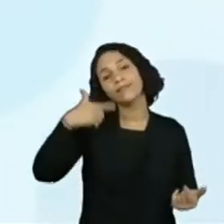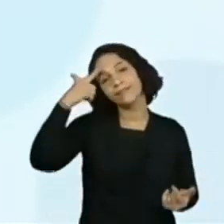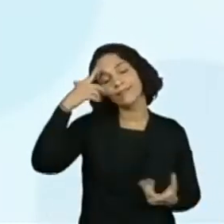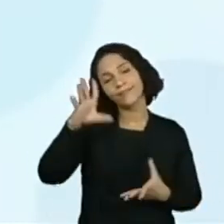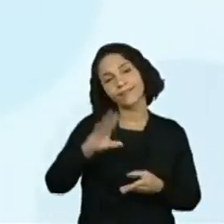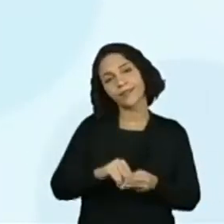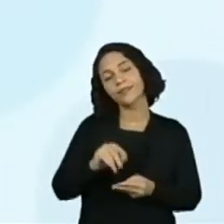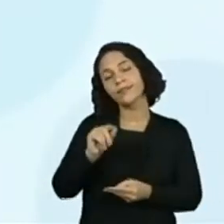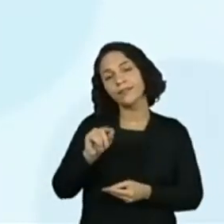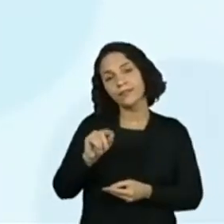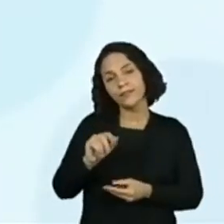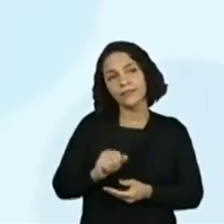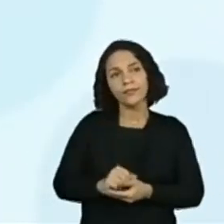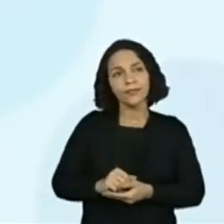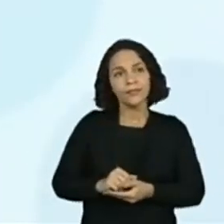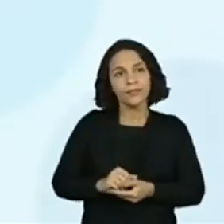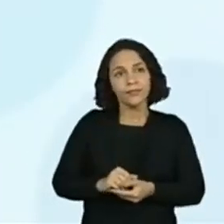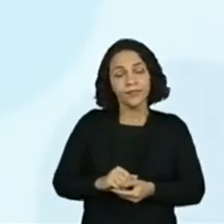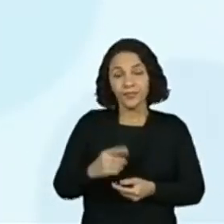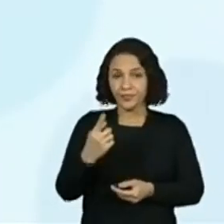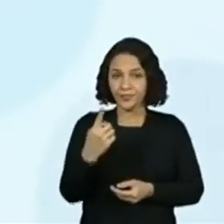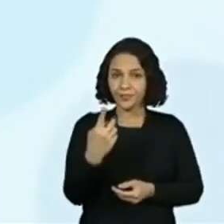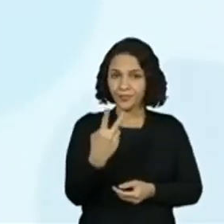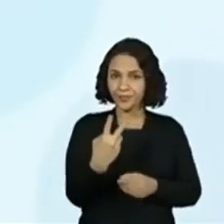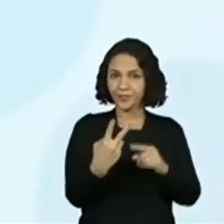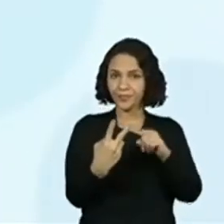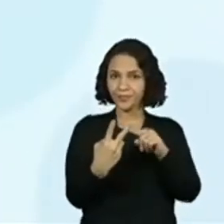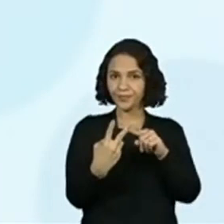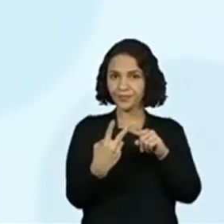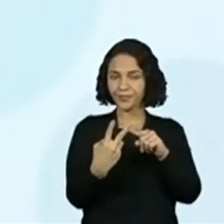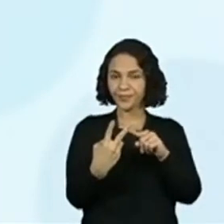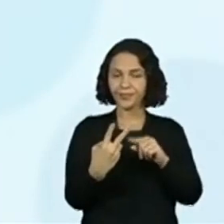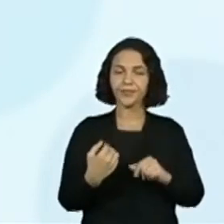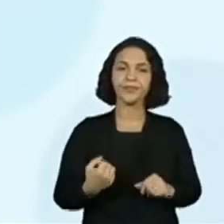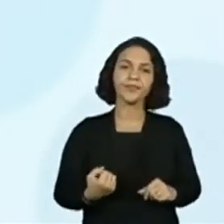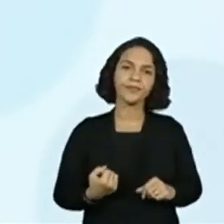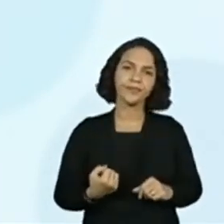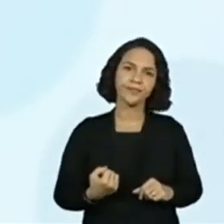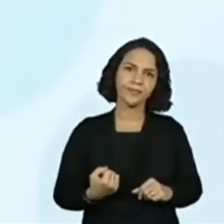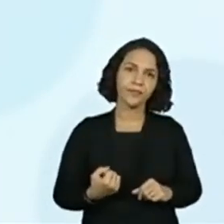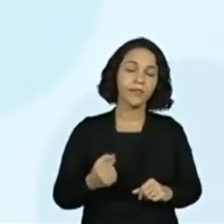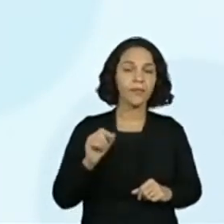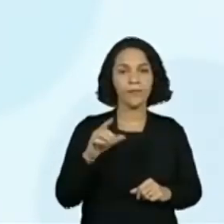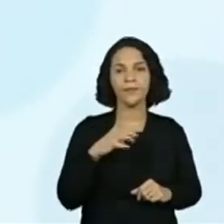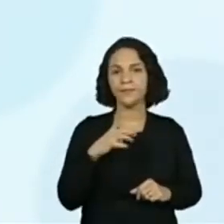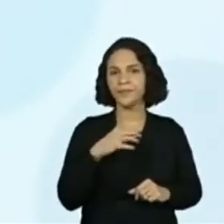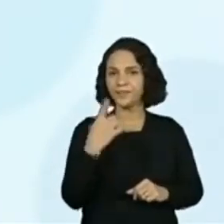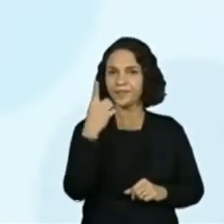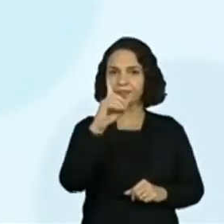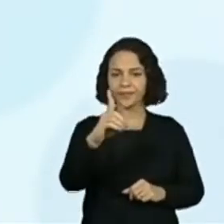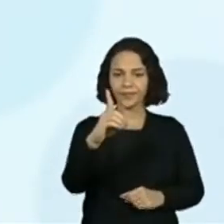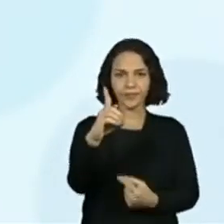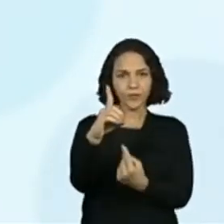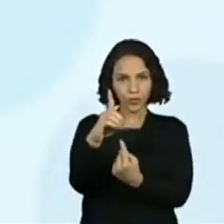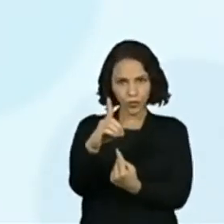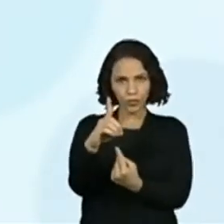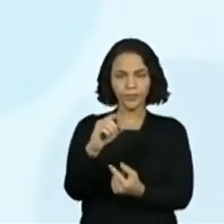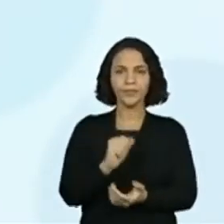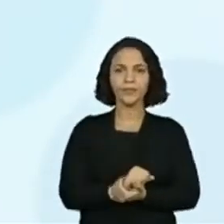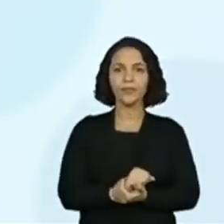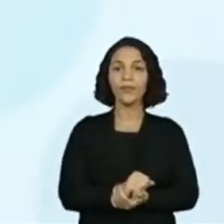Posso pensar também, não é, Progenô, que o 12... ele tem uma dezena, 10,